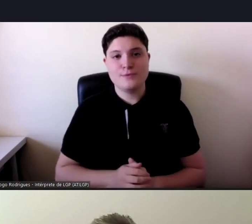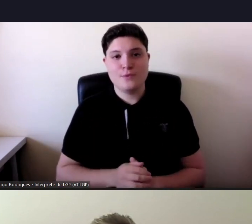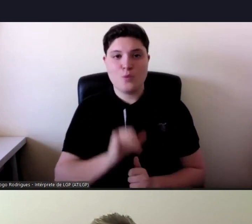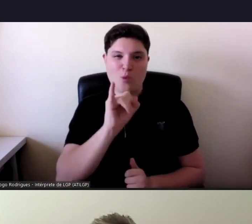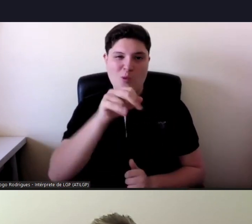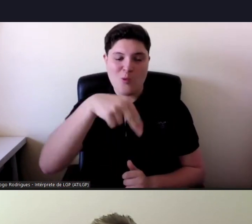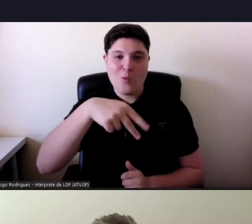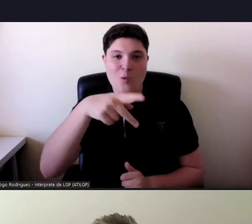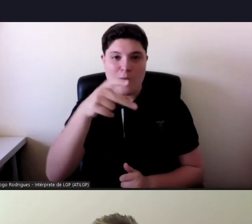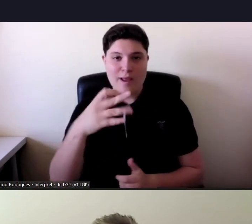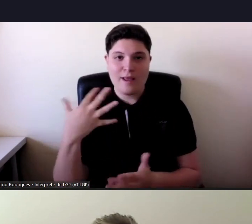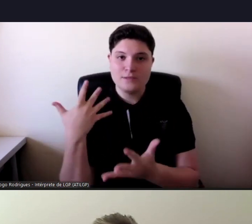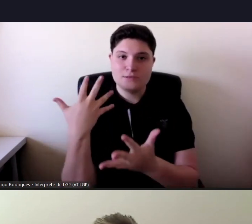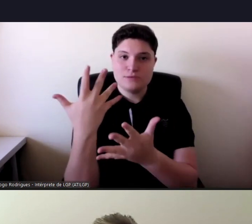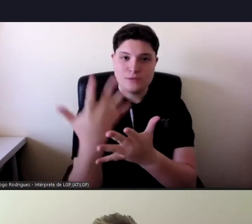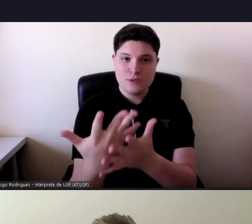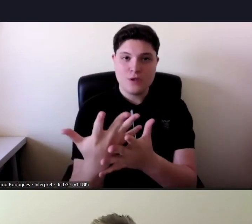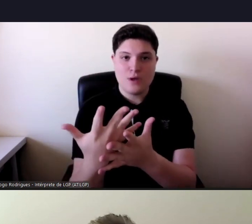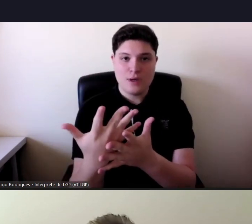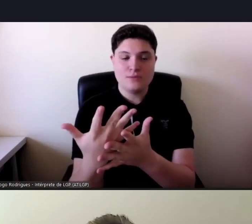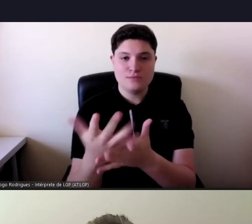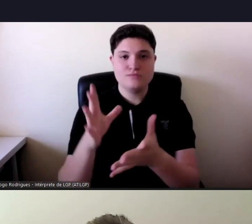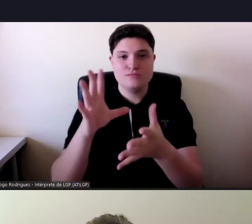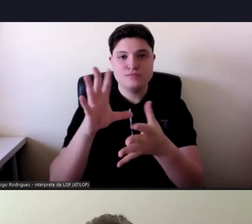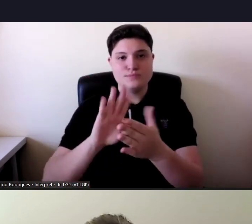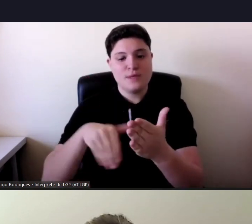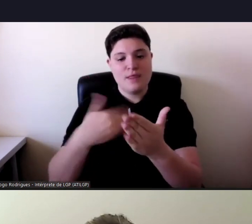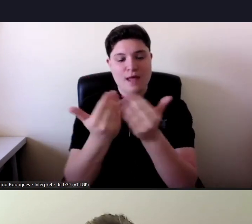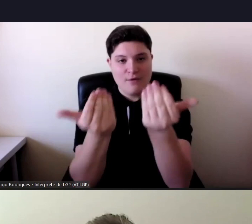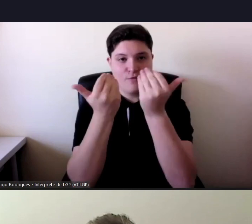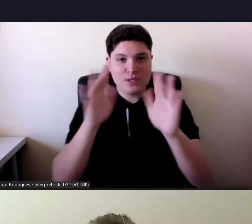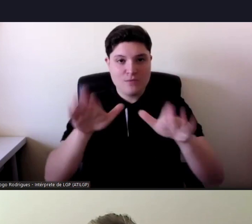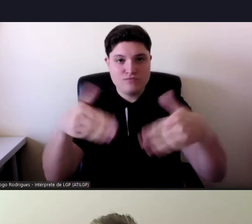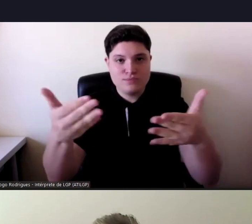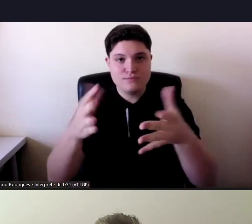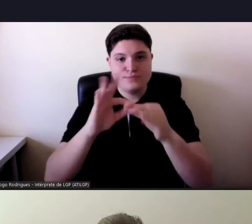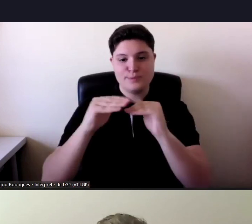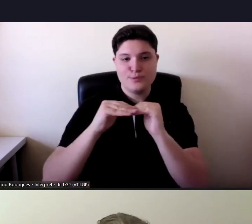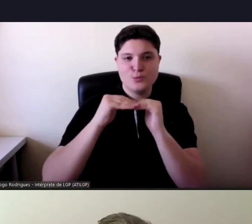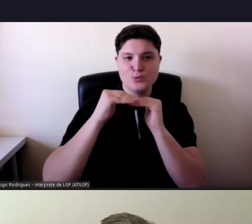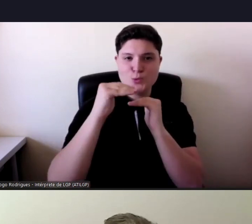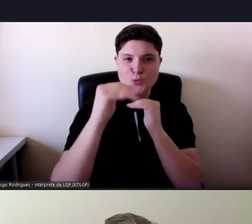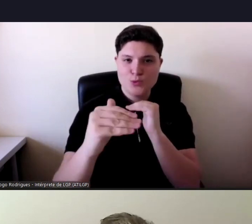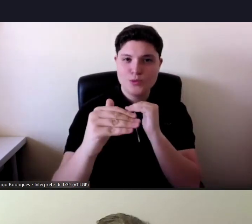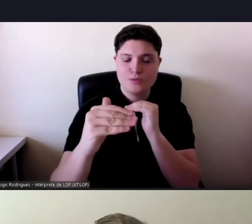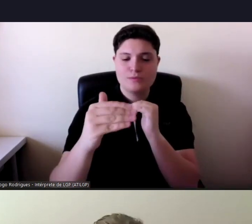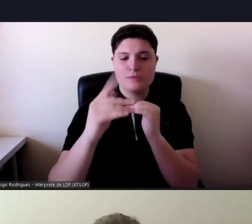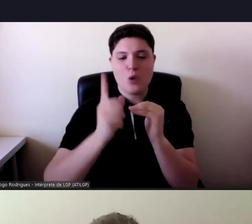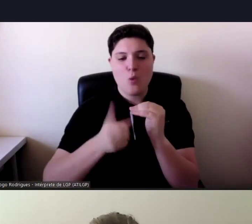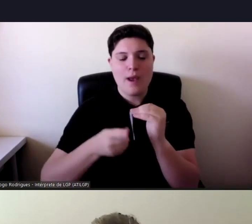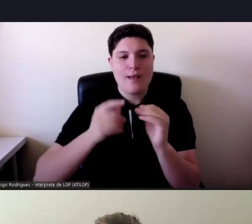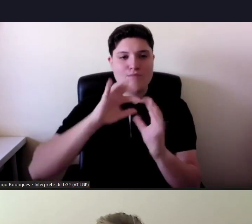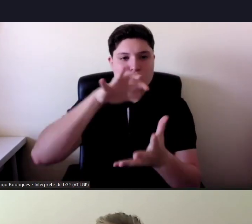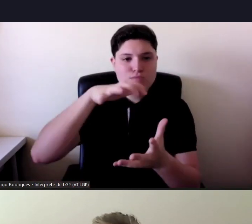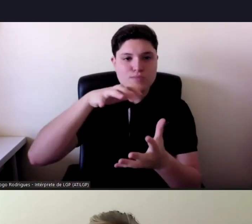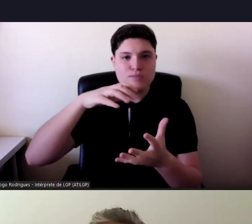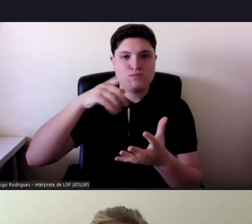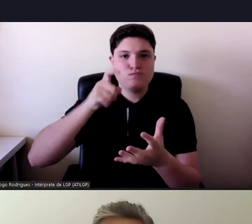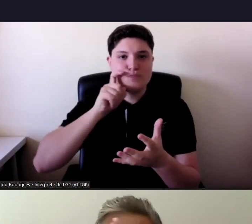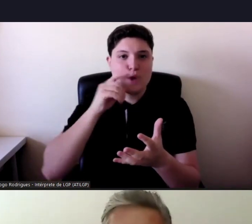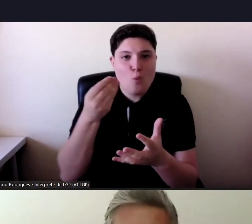designada do percurso integrado capacitação para a sustentabilidade na administração pública e que tem como